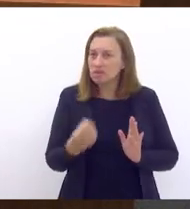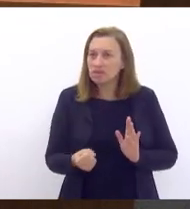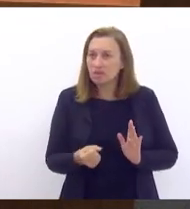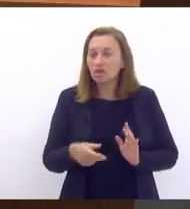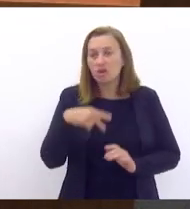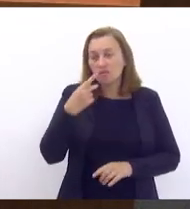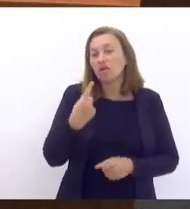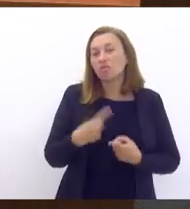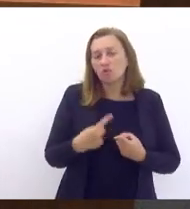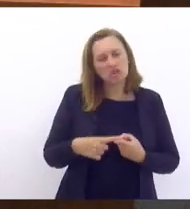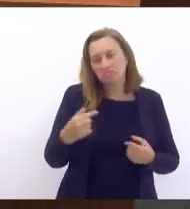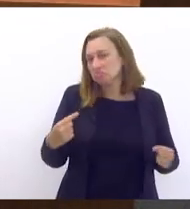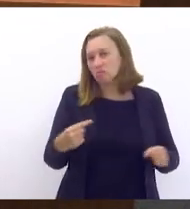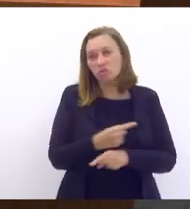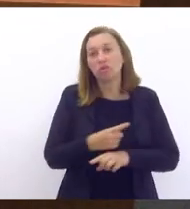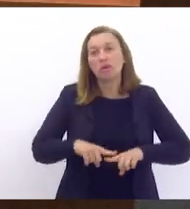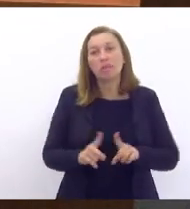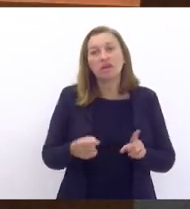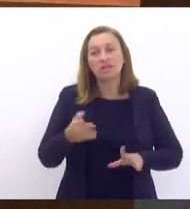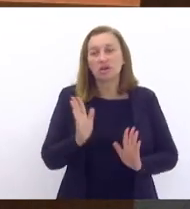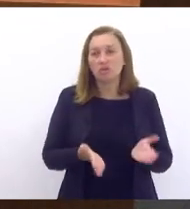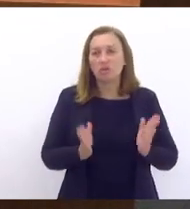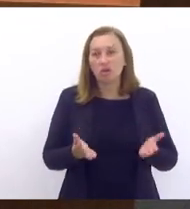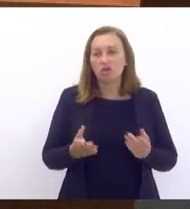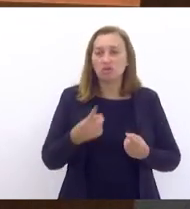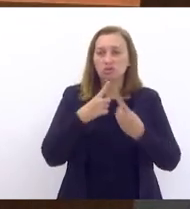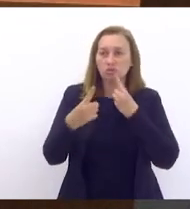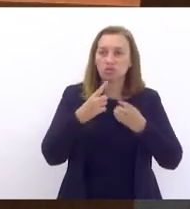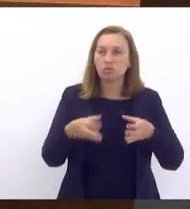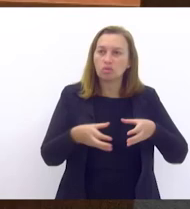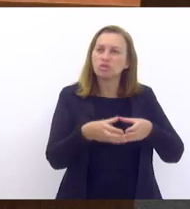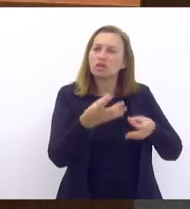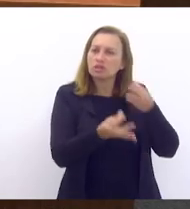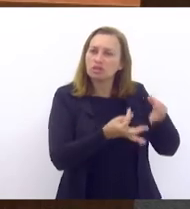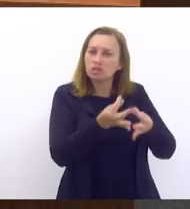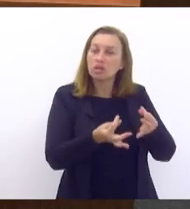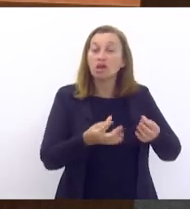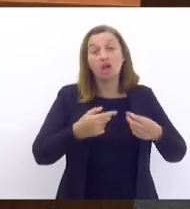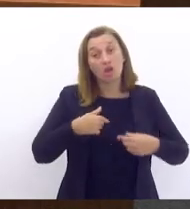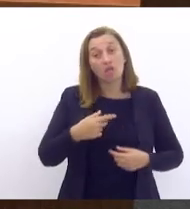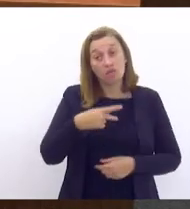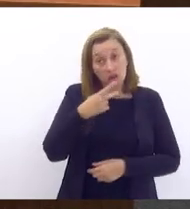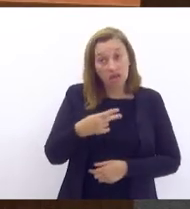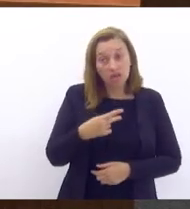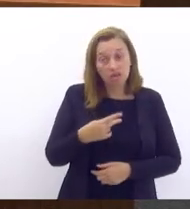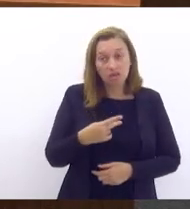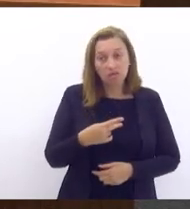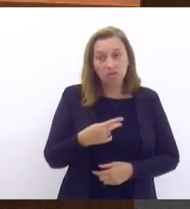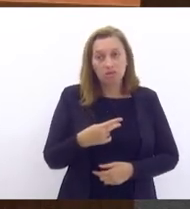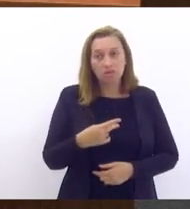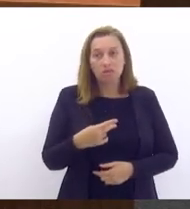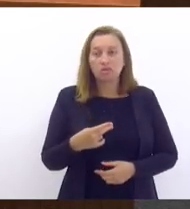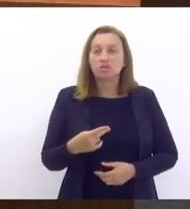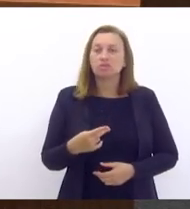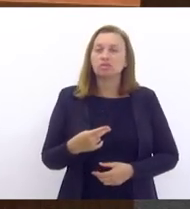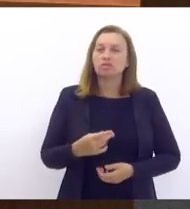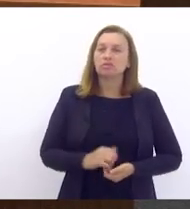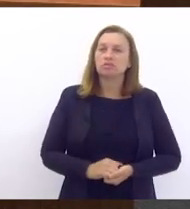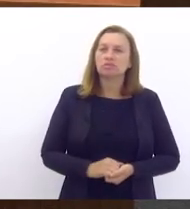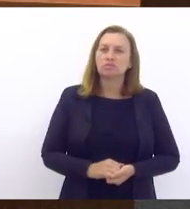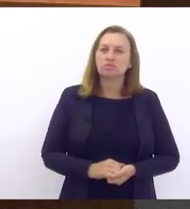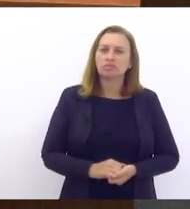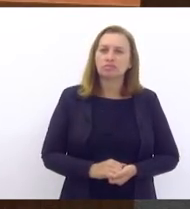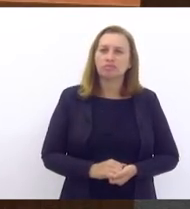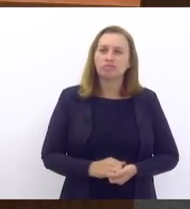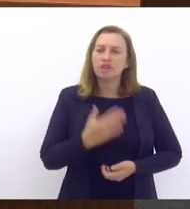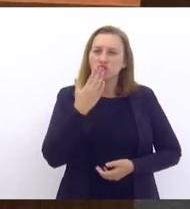falo por que eu discordo. Agora, por exemplo, no debate das comunidades terapêuticas, eu respeitosamente falei que considero que as comunidades terapêuticas são